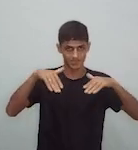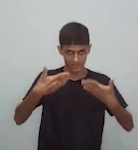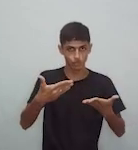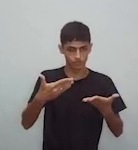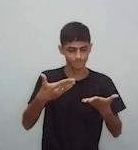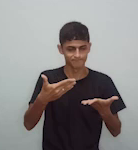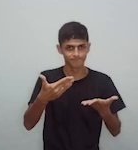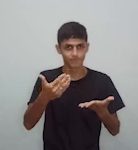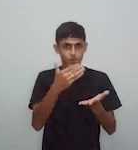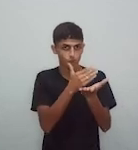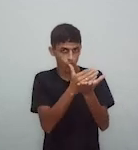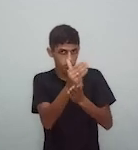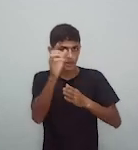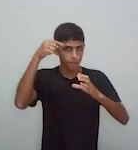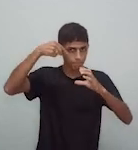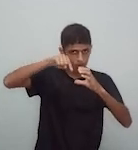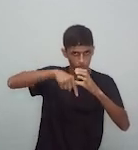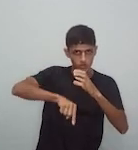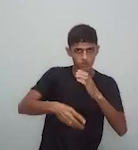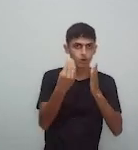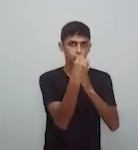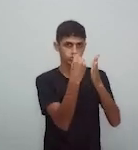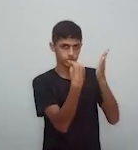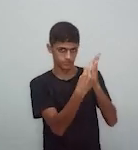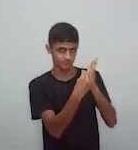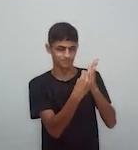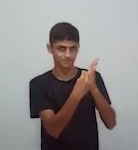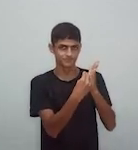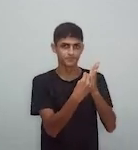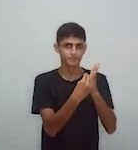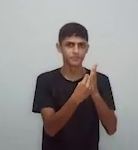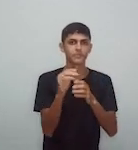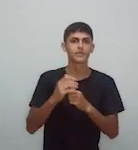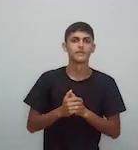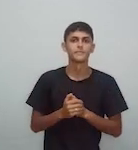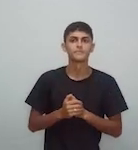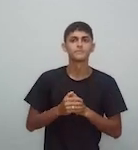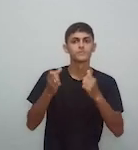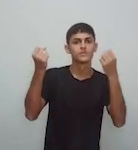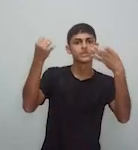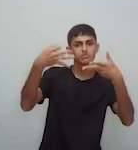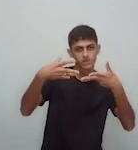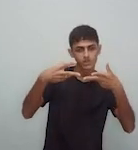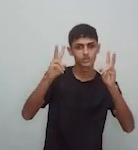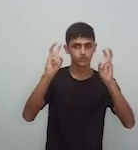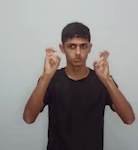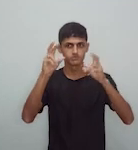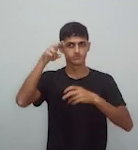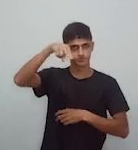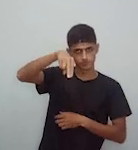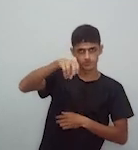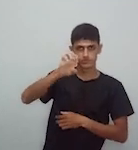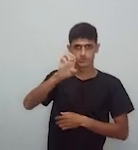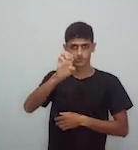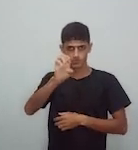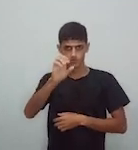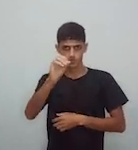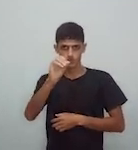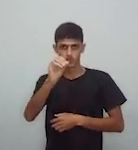Então, começando bem o conteúdo, a gente vai falar sobre os neurônios.